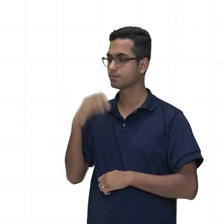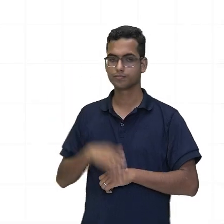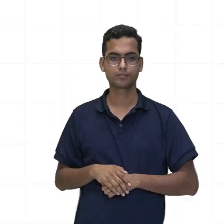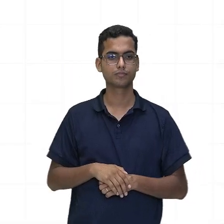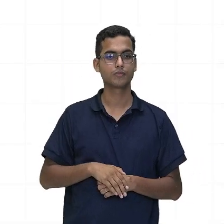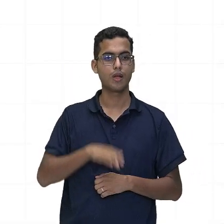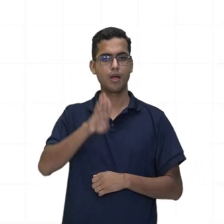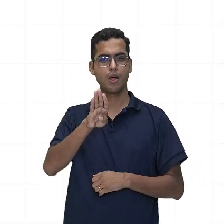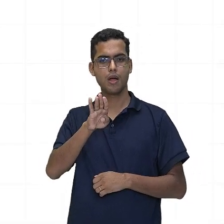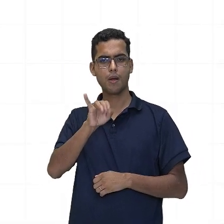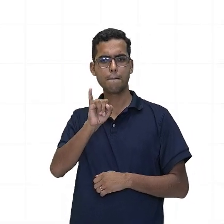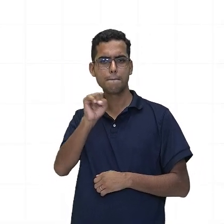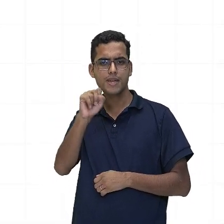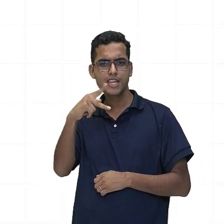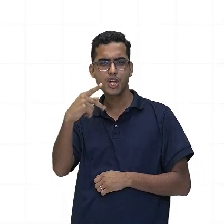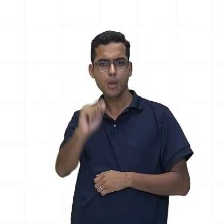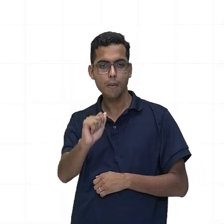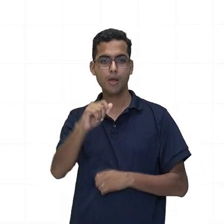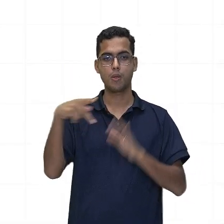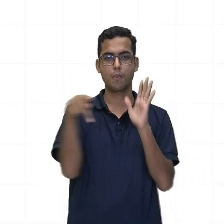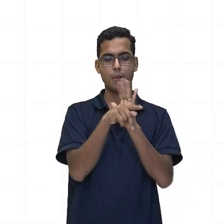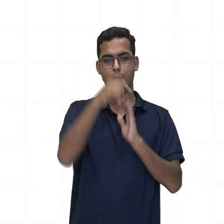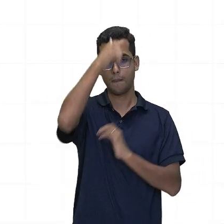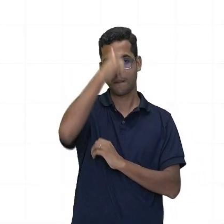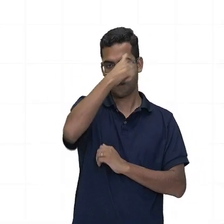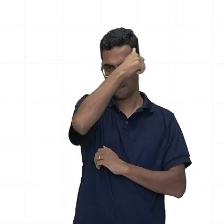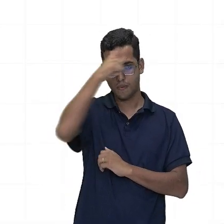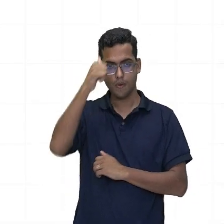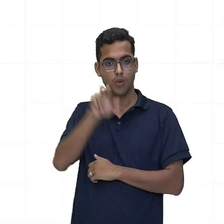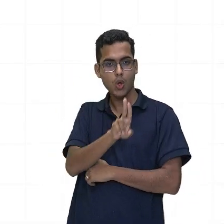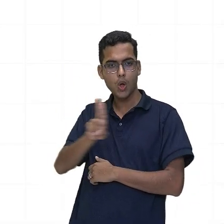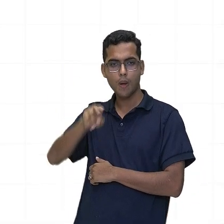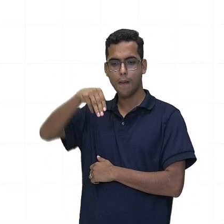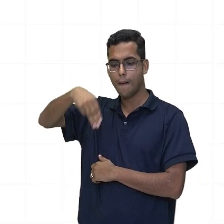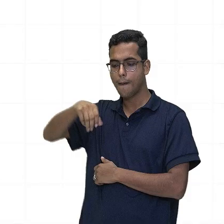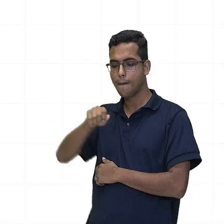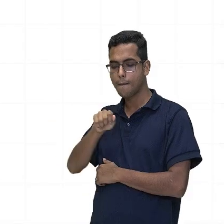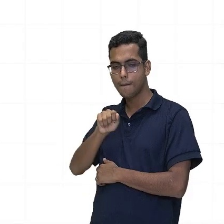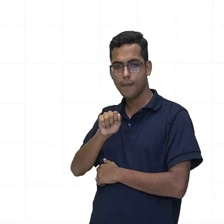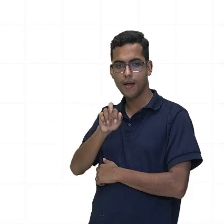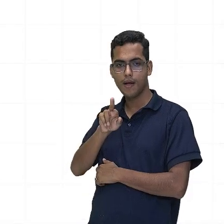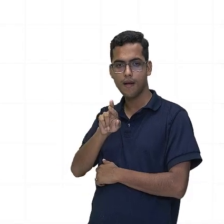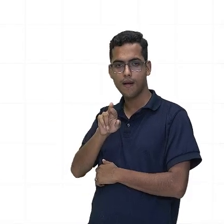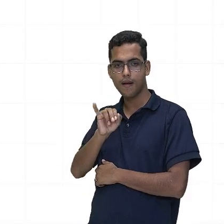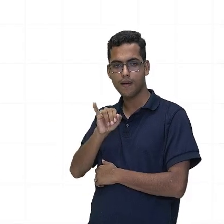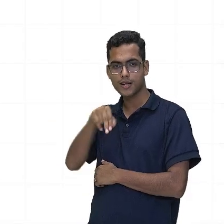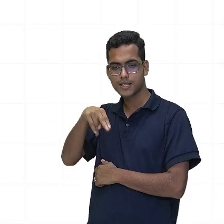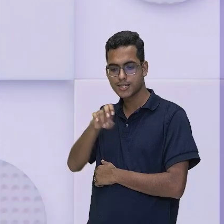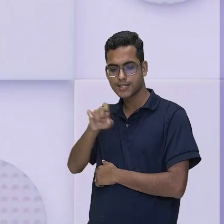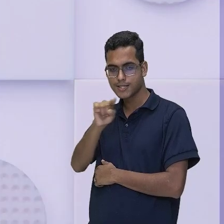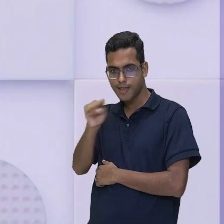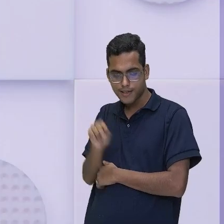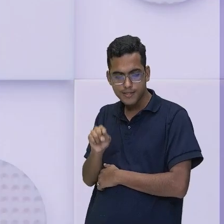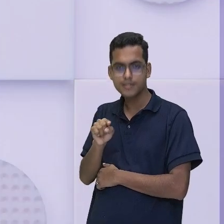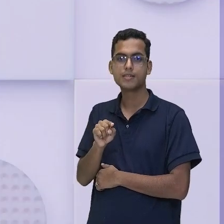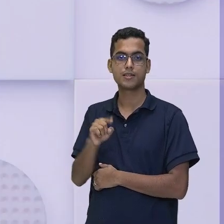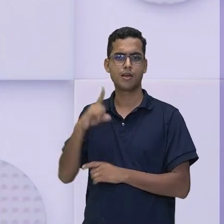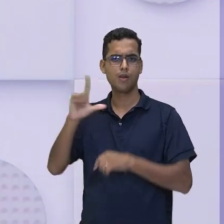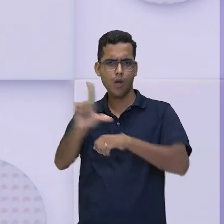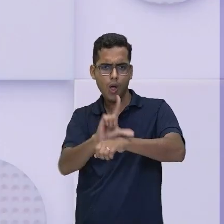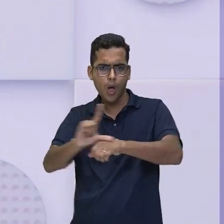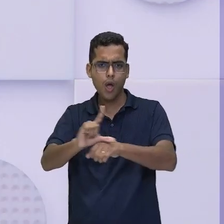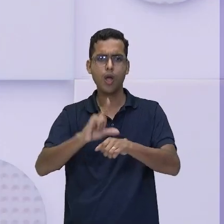bispa anglicana, que representa o protagonismo feminino nas lideranças religiosas no Brasil. Ok?